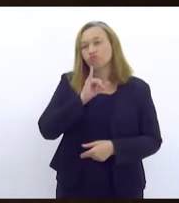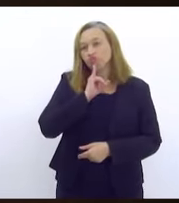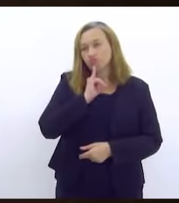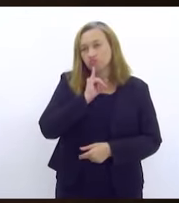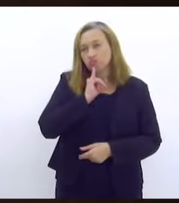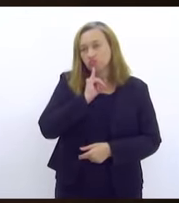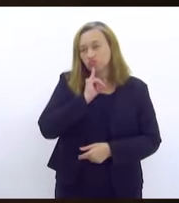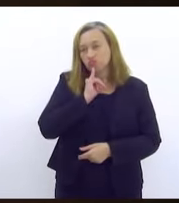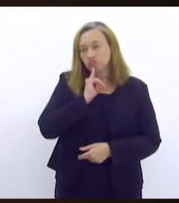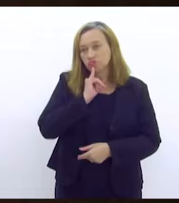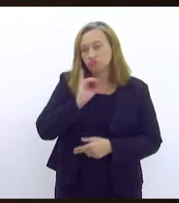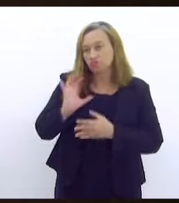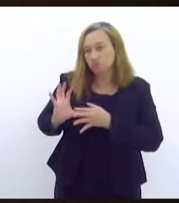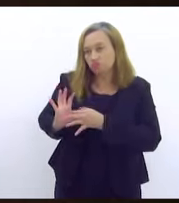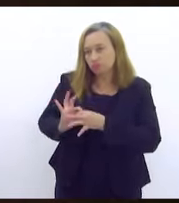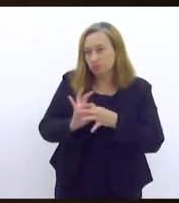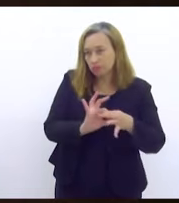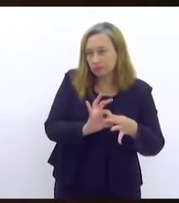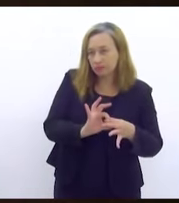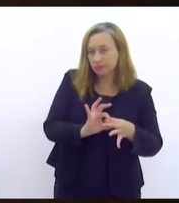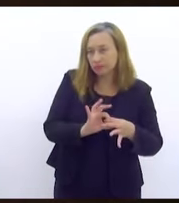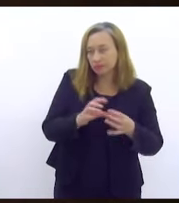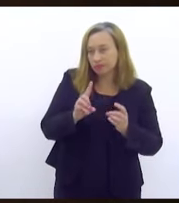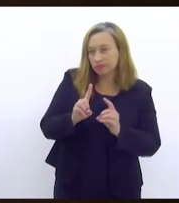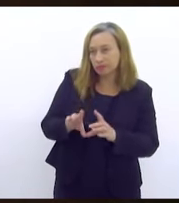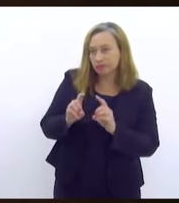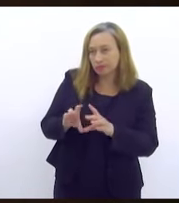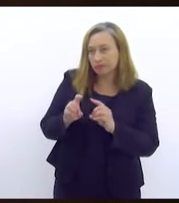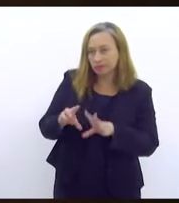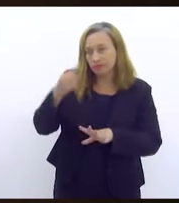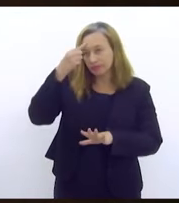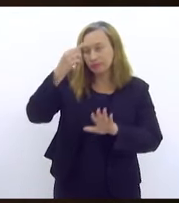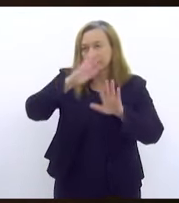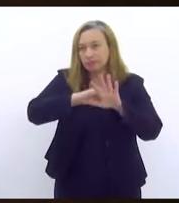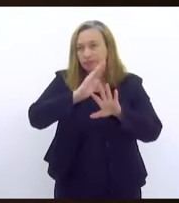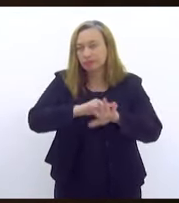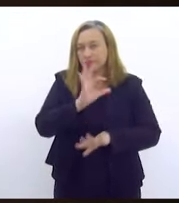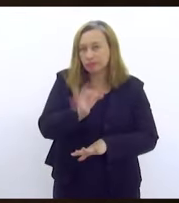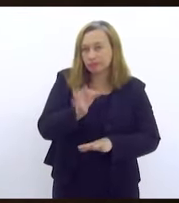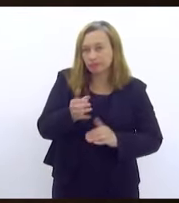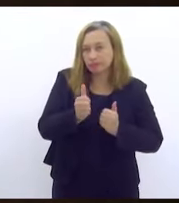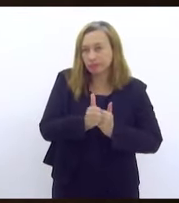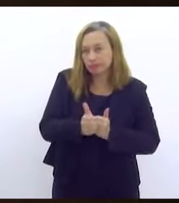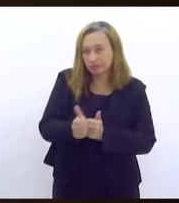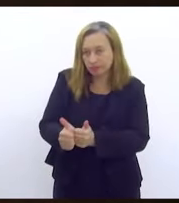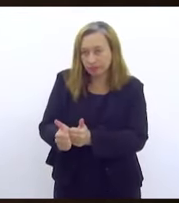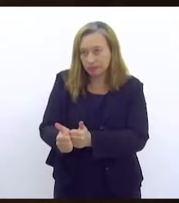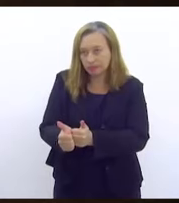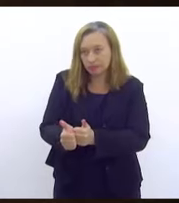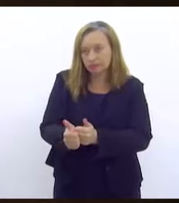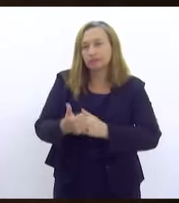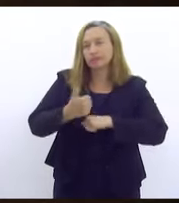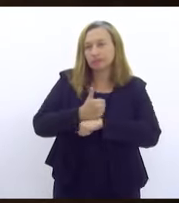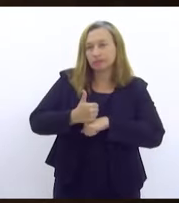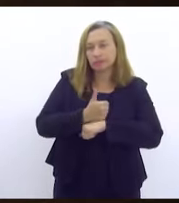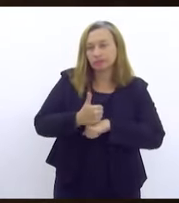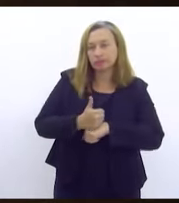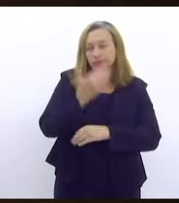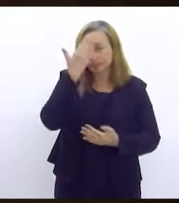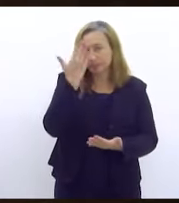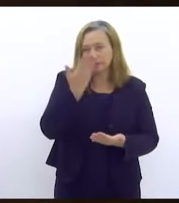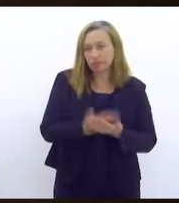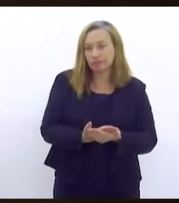infelizmente, já estão emprenhados pela doutrinação ideológica e certamente seguirão as suas carreiras crendo